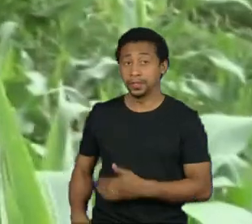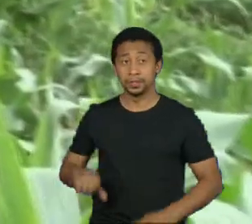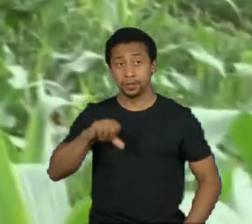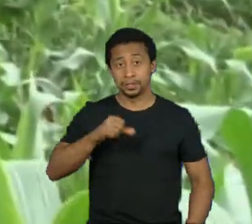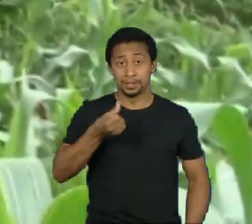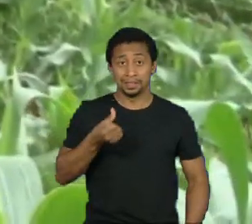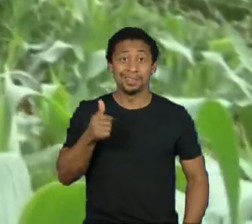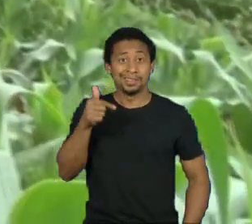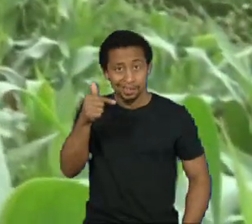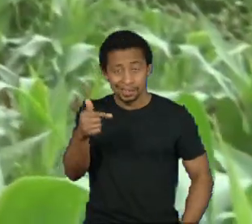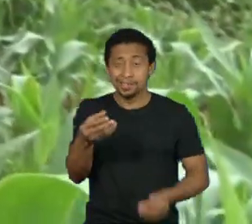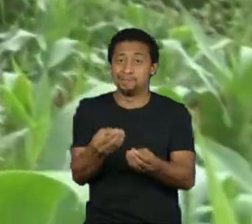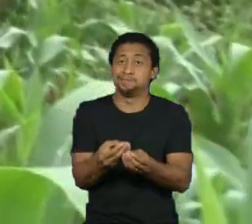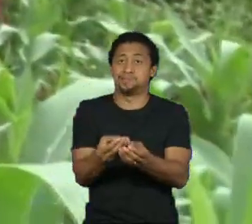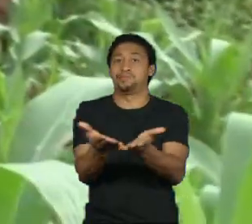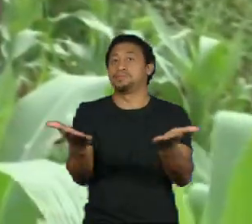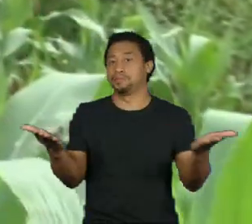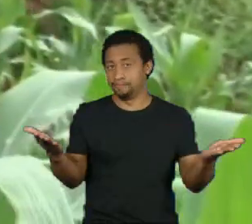Em 2021,